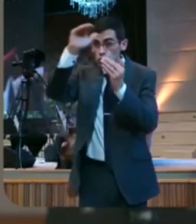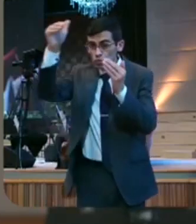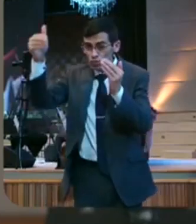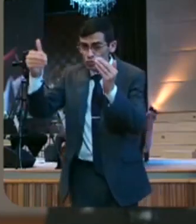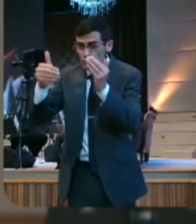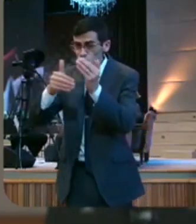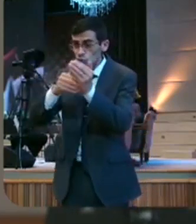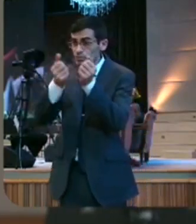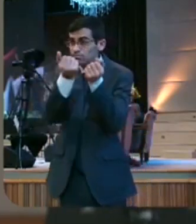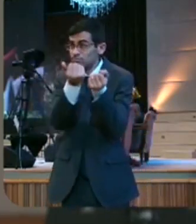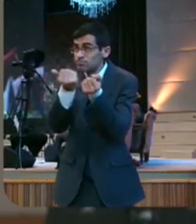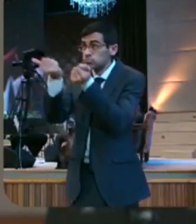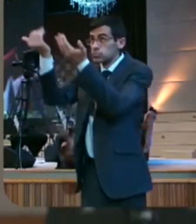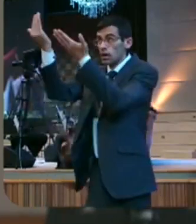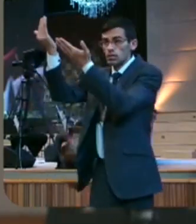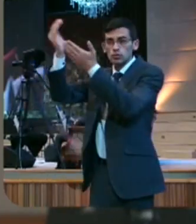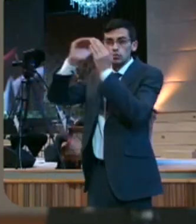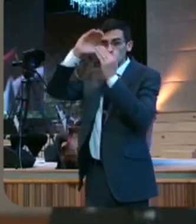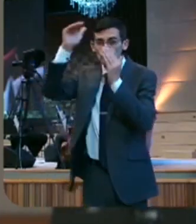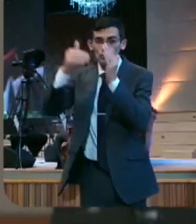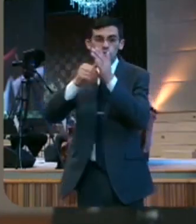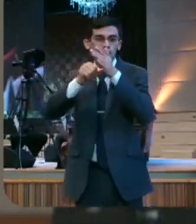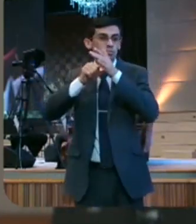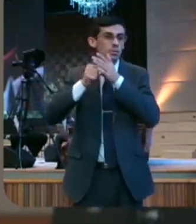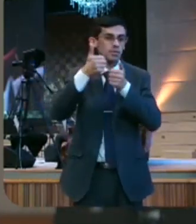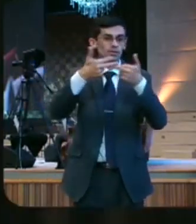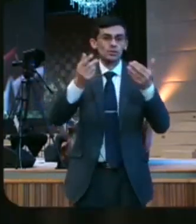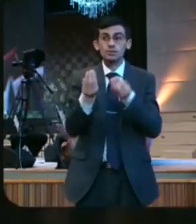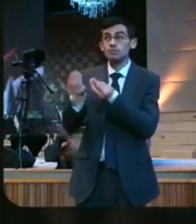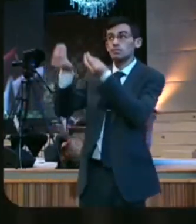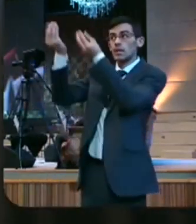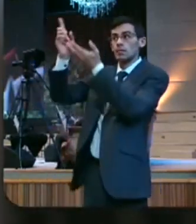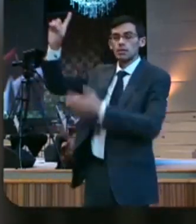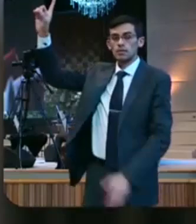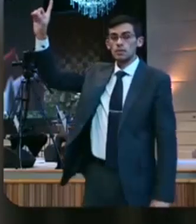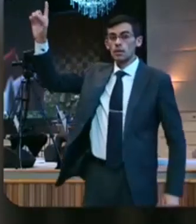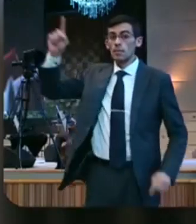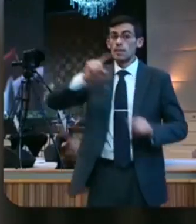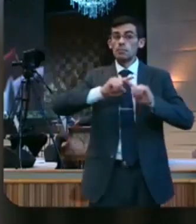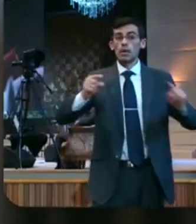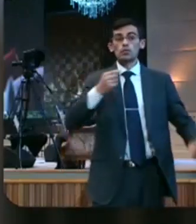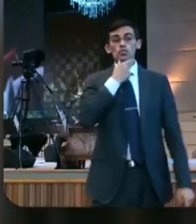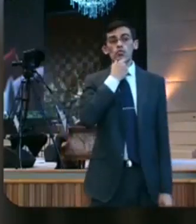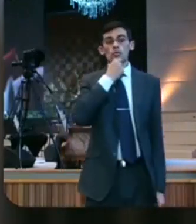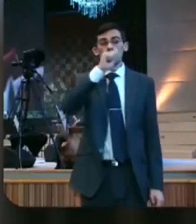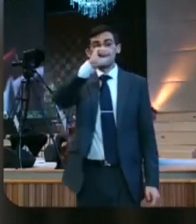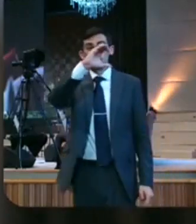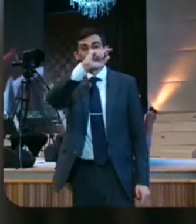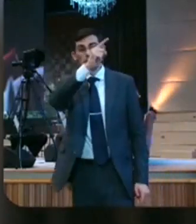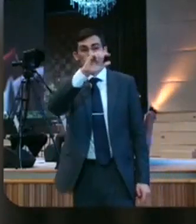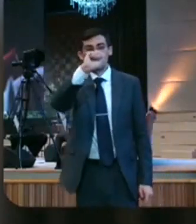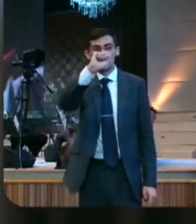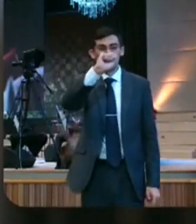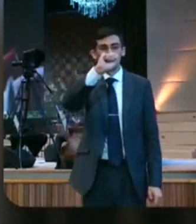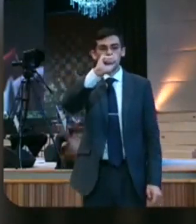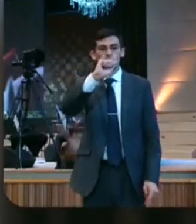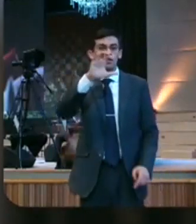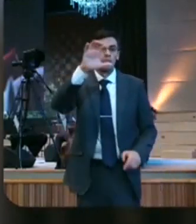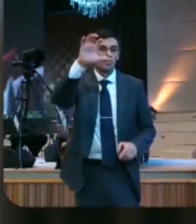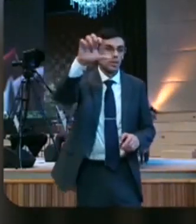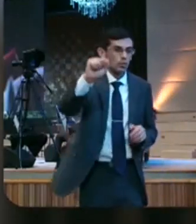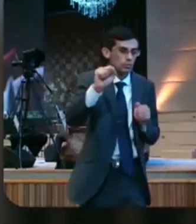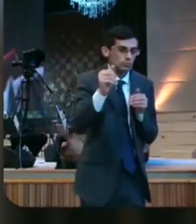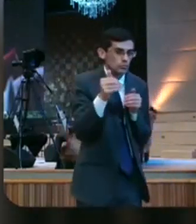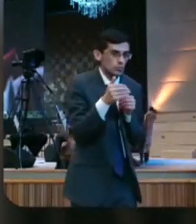as primeiras coisas para mim. E quando Acã reteve aquilo, ele